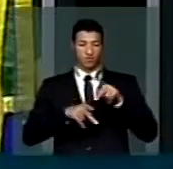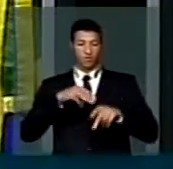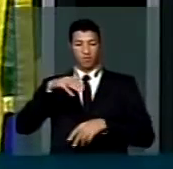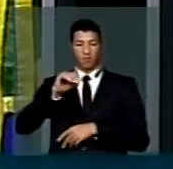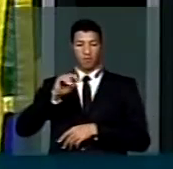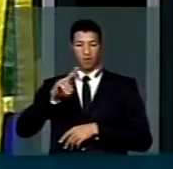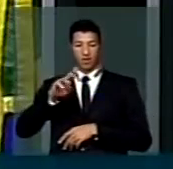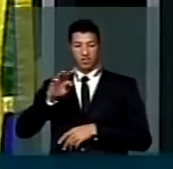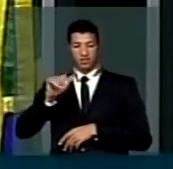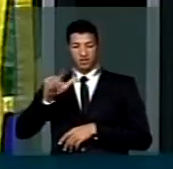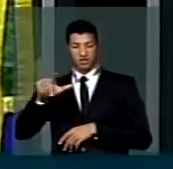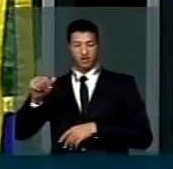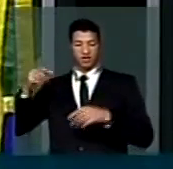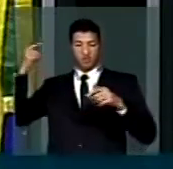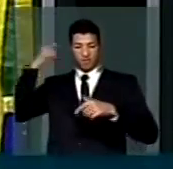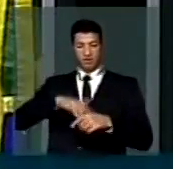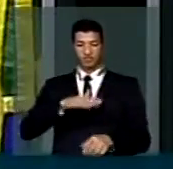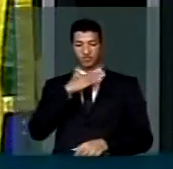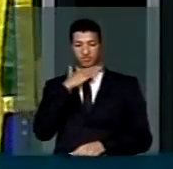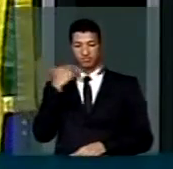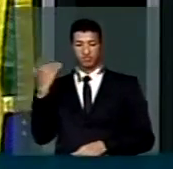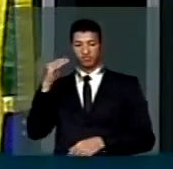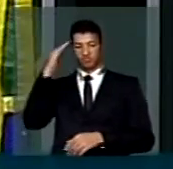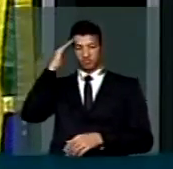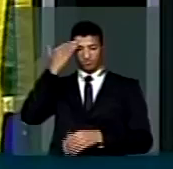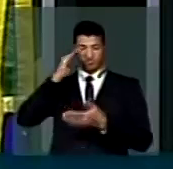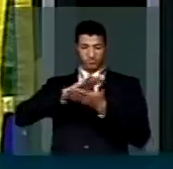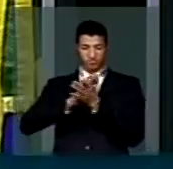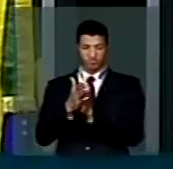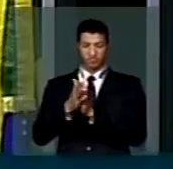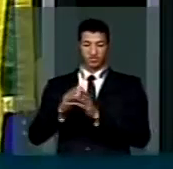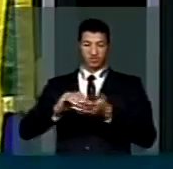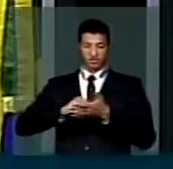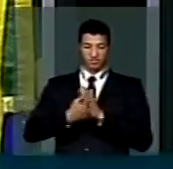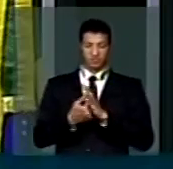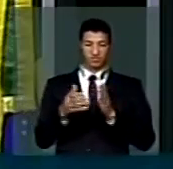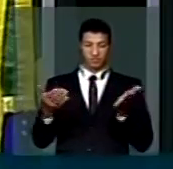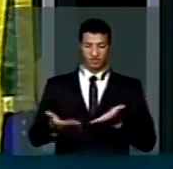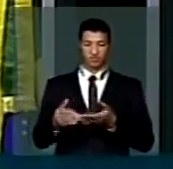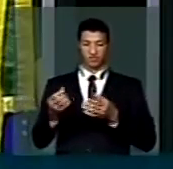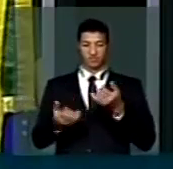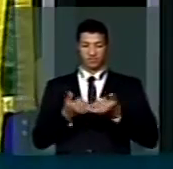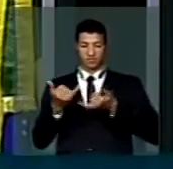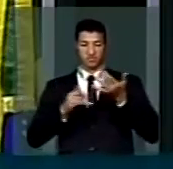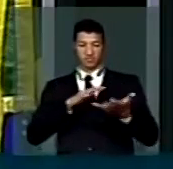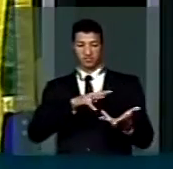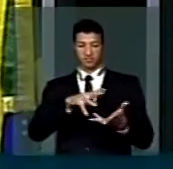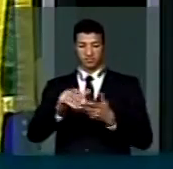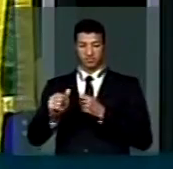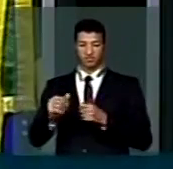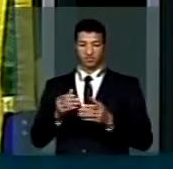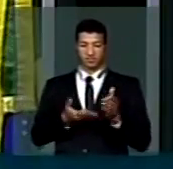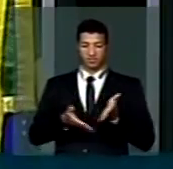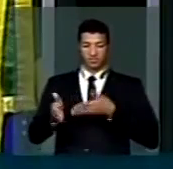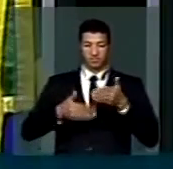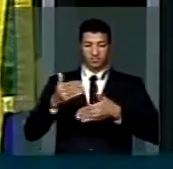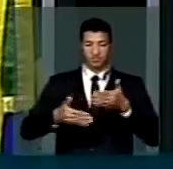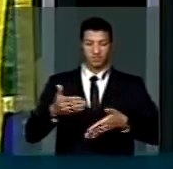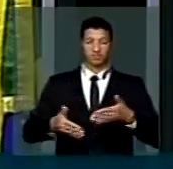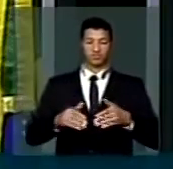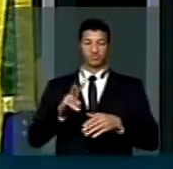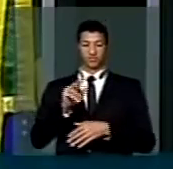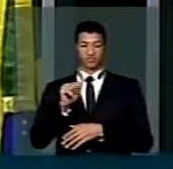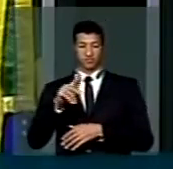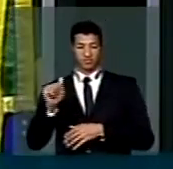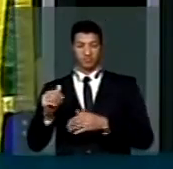mortalha. Fatalidade atroz que a mente esmaga, extingue nesta hora o brigue imundo, o trilho que Colombo abriu na